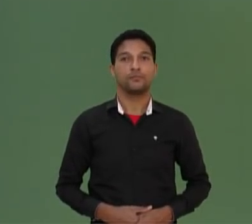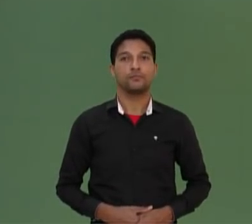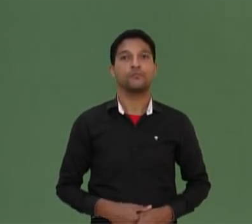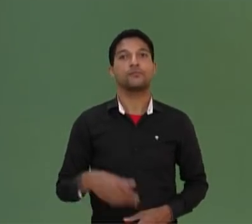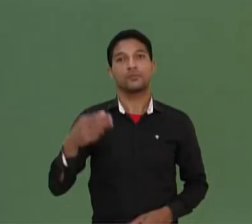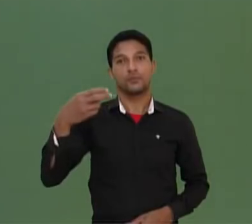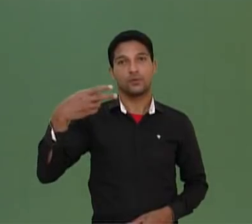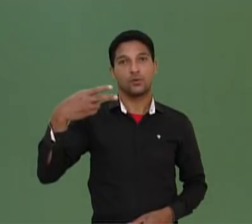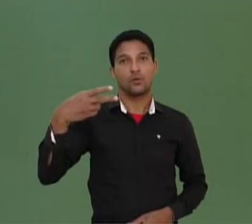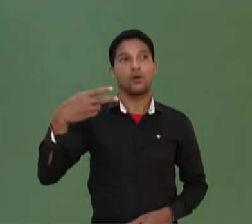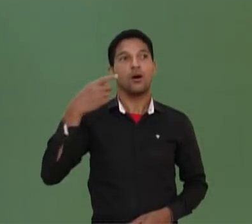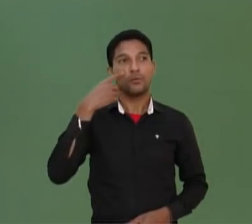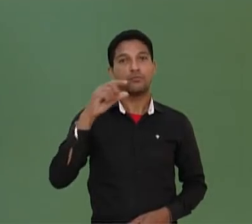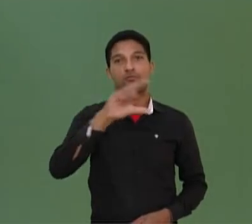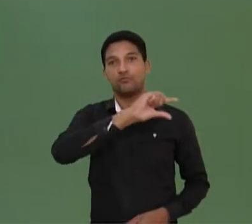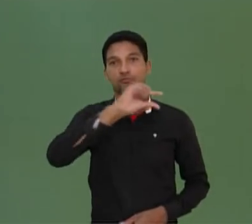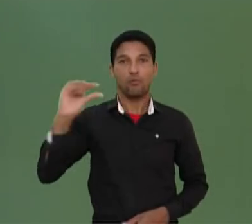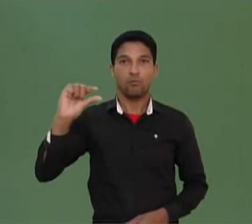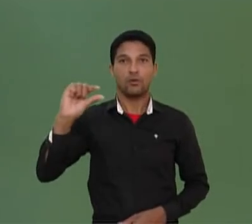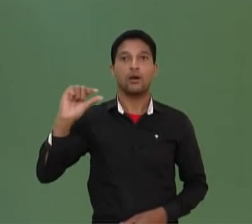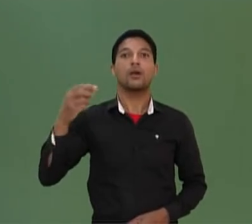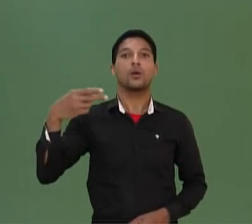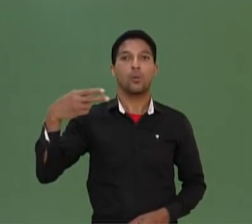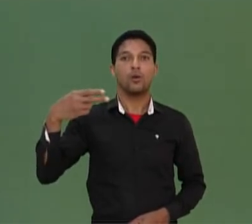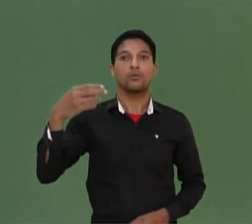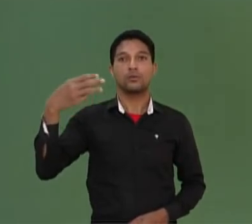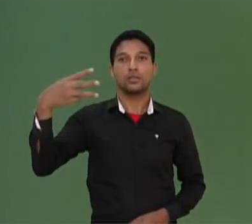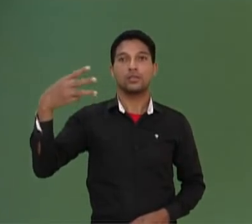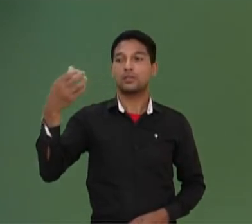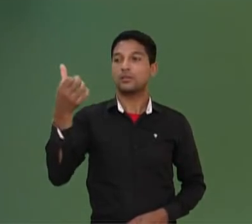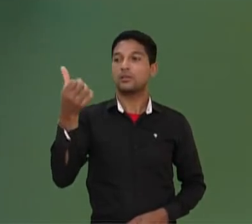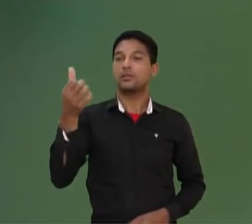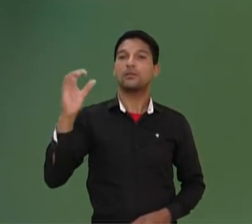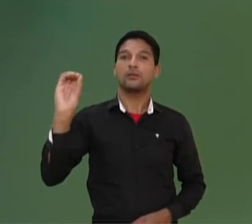360. Vamos colocar os graus aqui, embora não seja